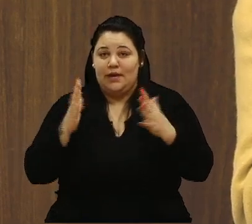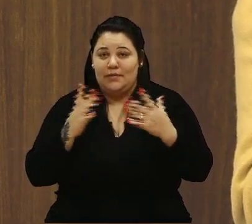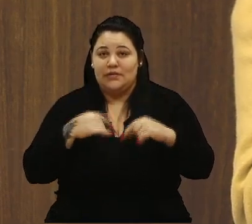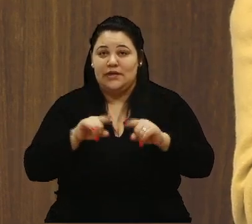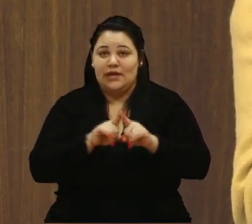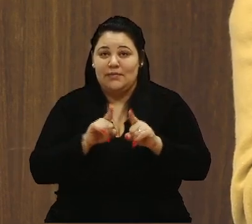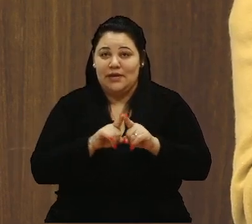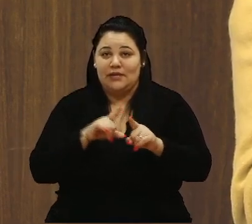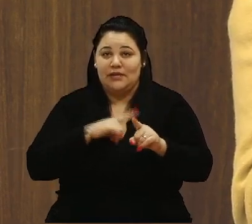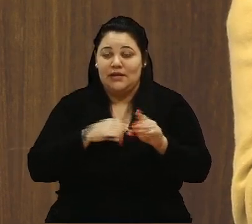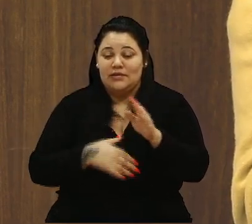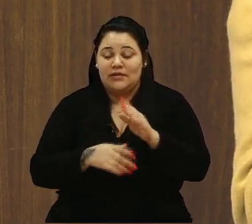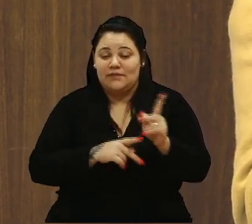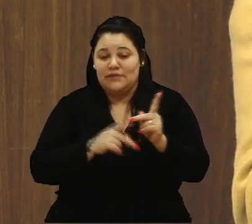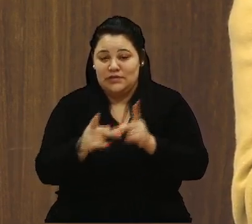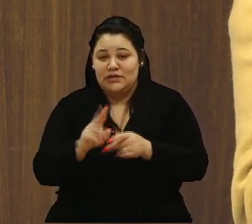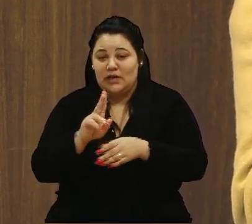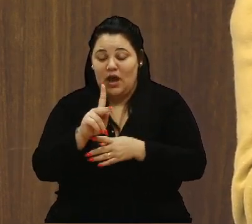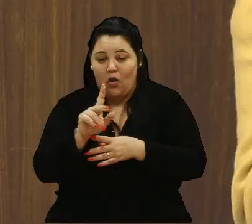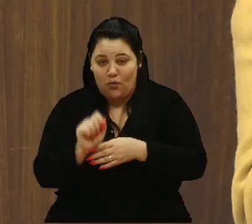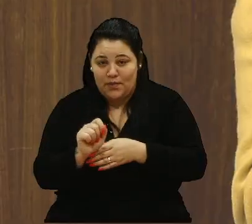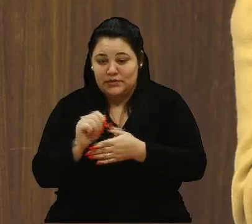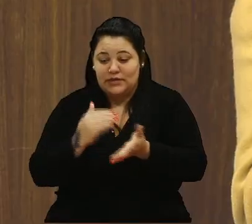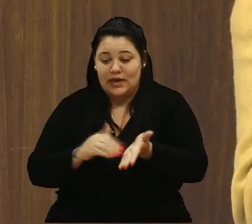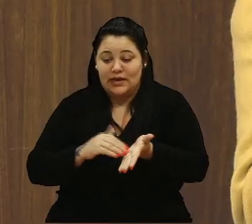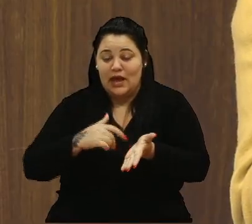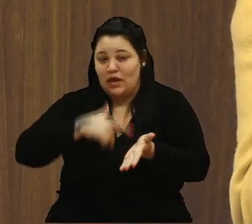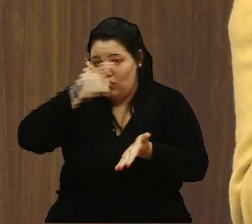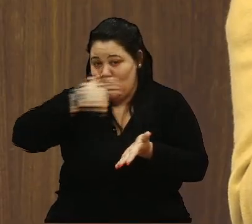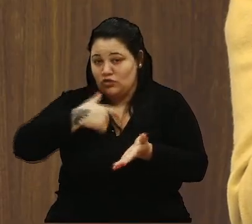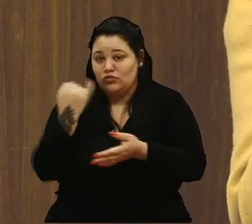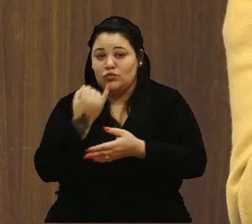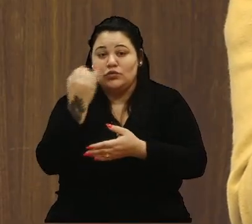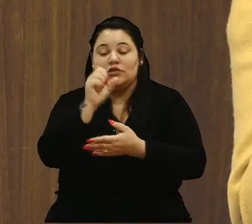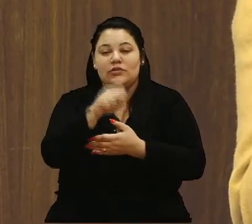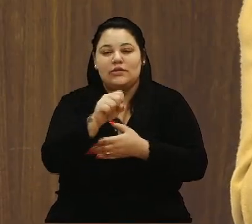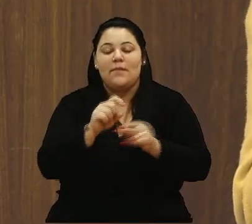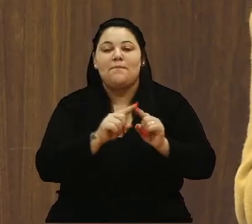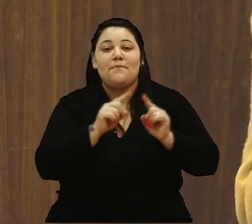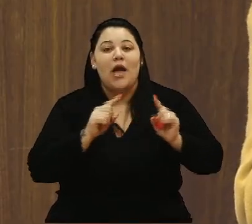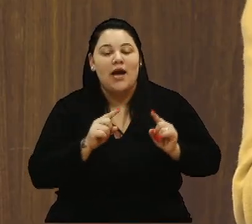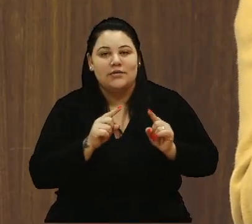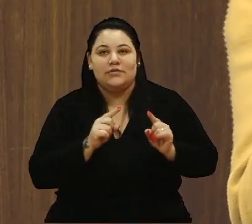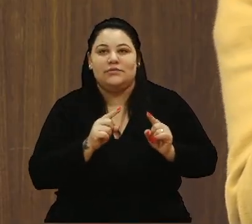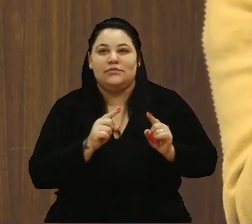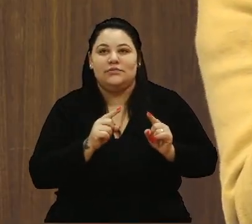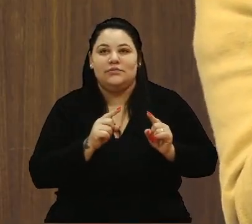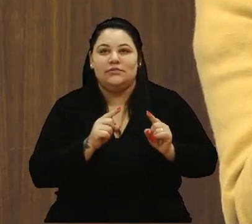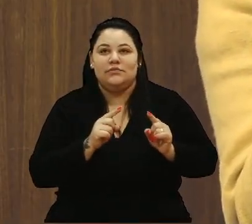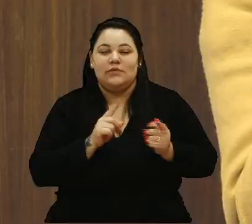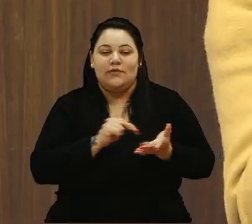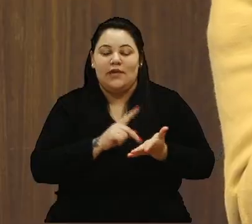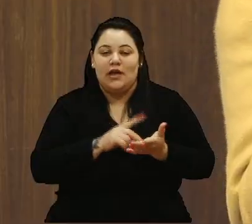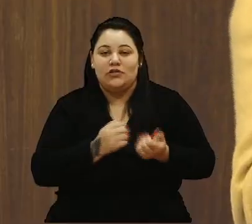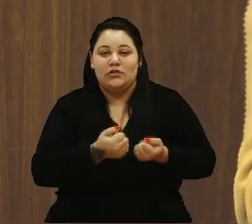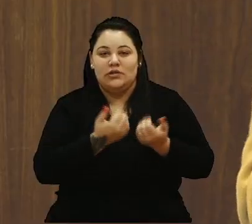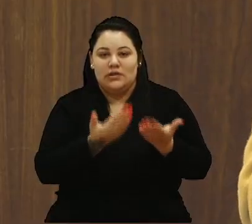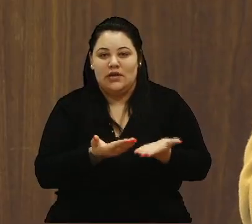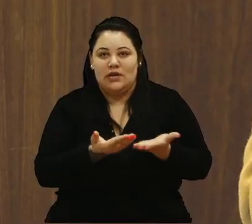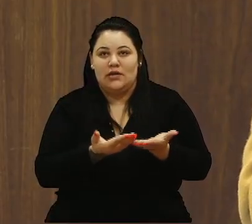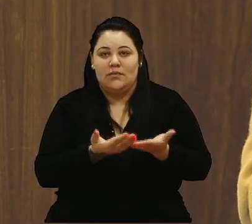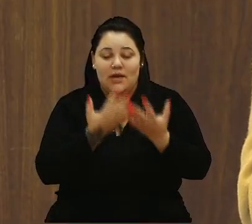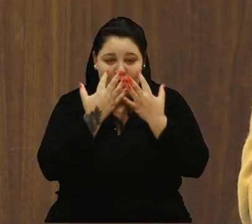por essa ida na UPA, né, do secretário, acho que foi importante, mas que deu uma atenção também